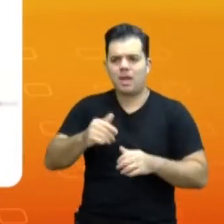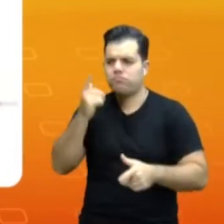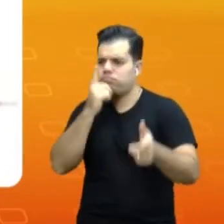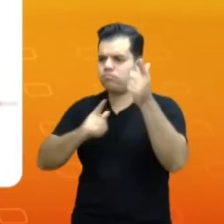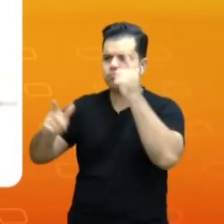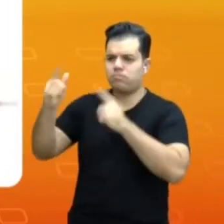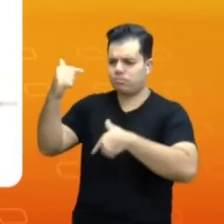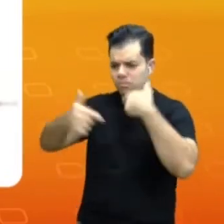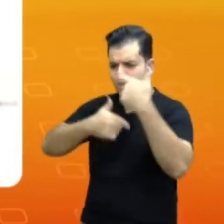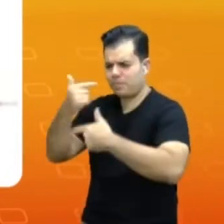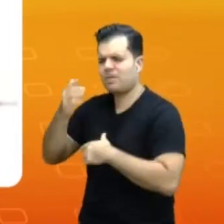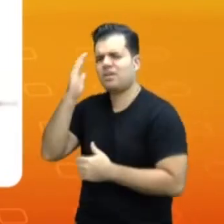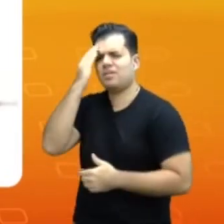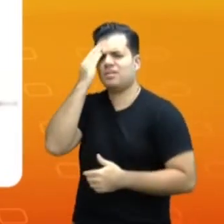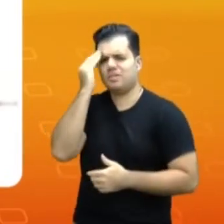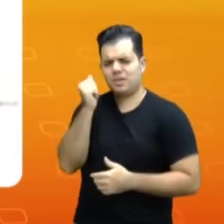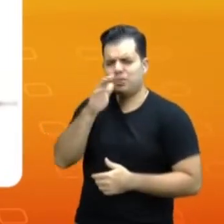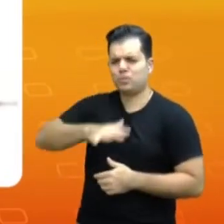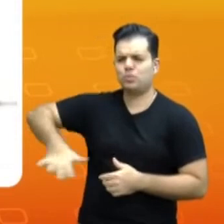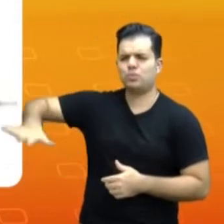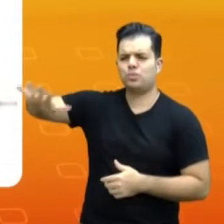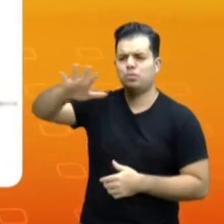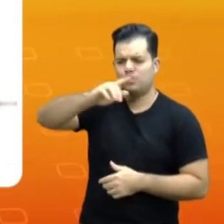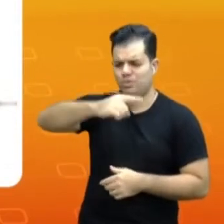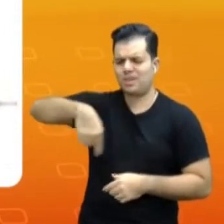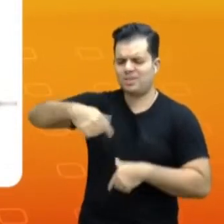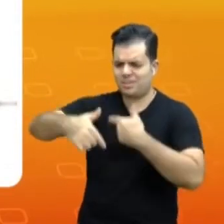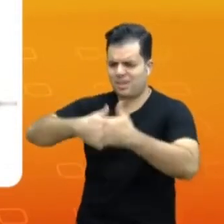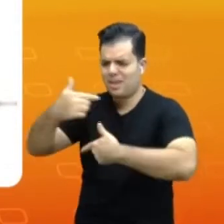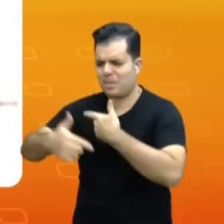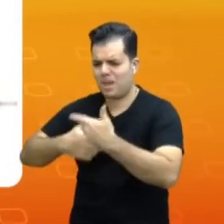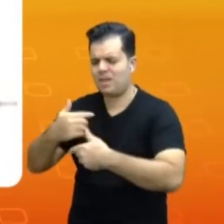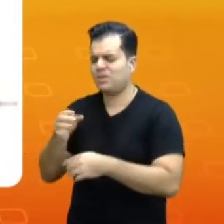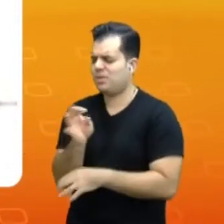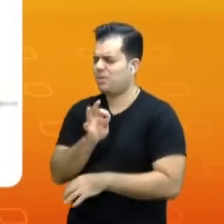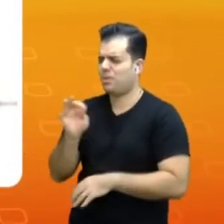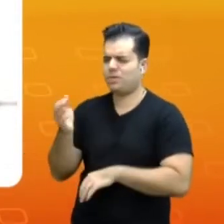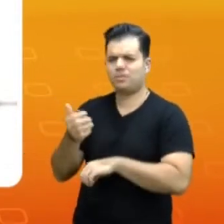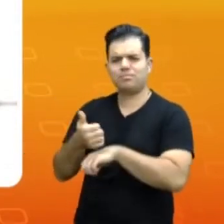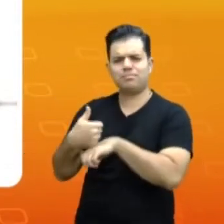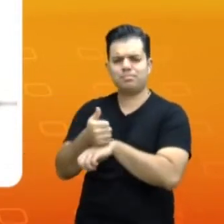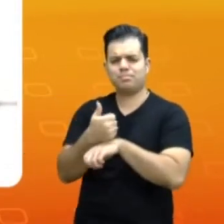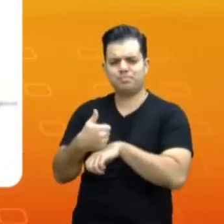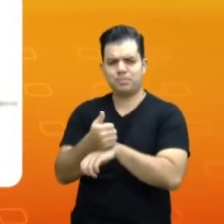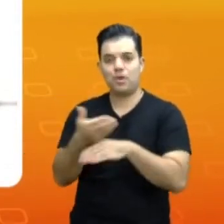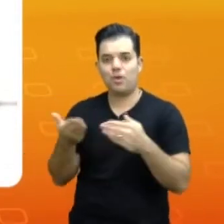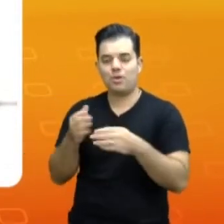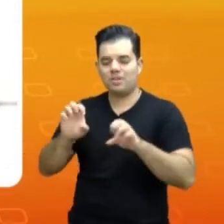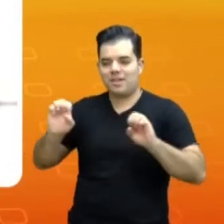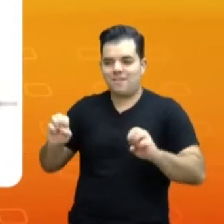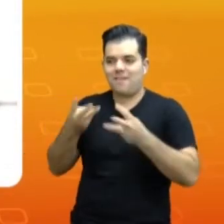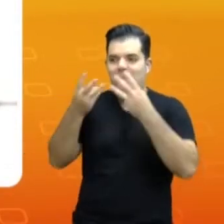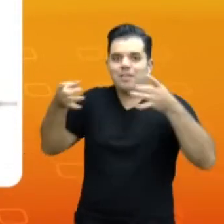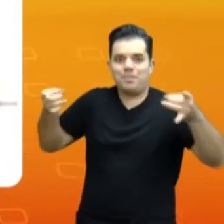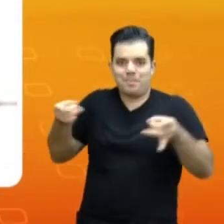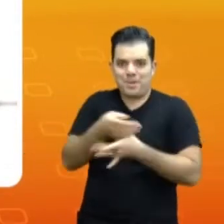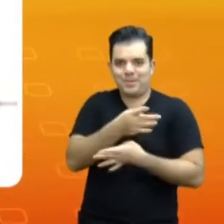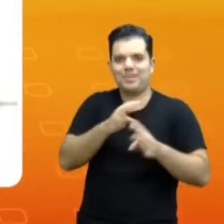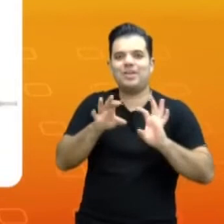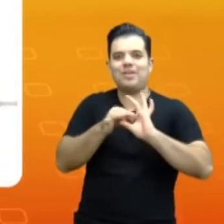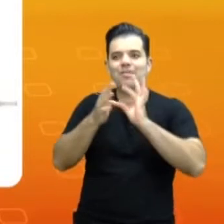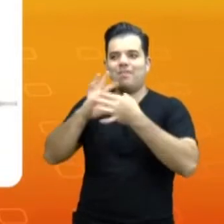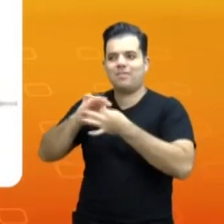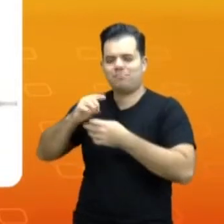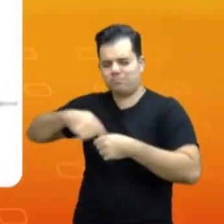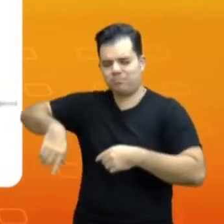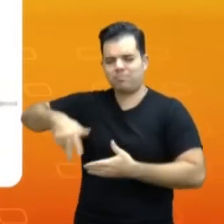e eu acredito que todos nós aqui executamos com primor. Hoje já com o evento encerrado a gente pode dizer a